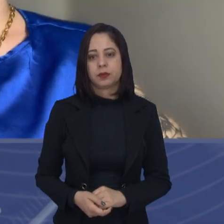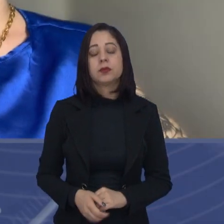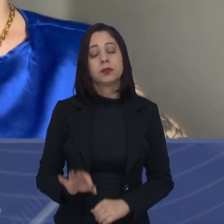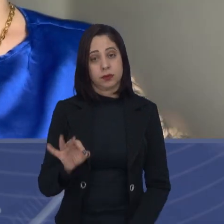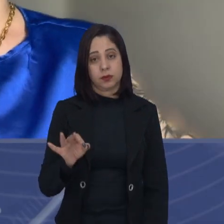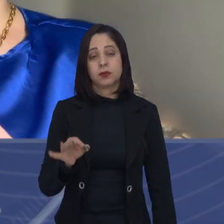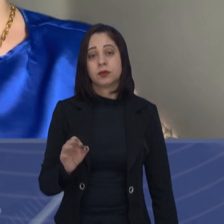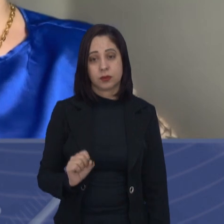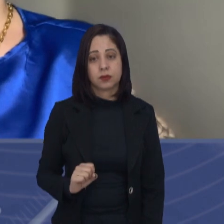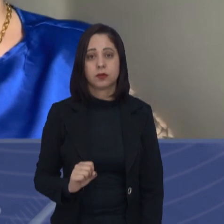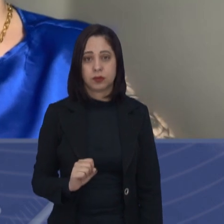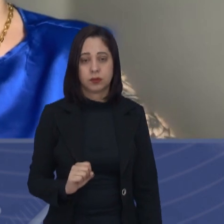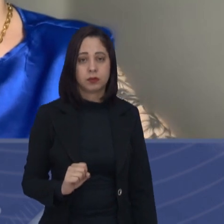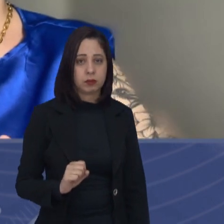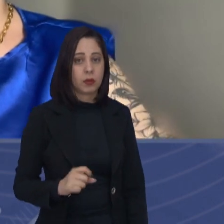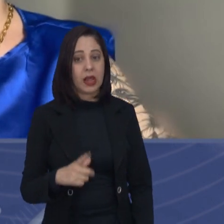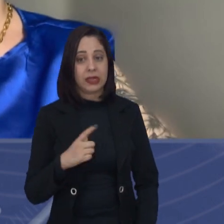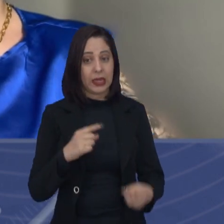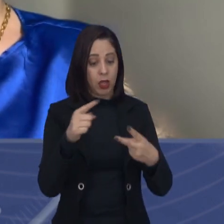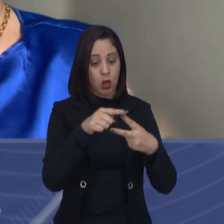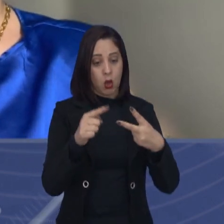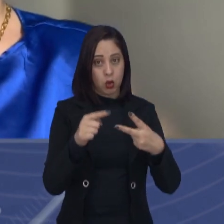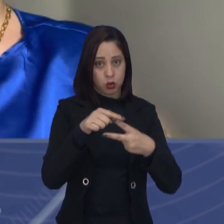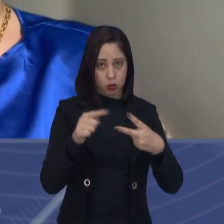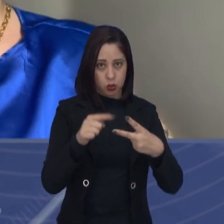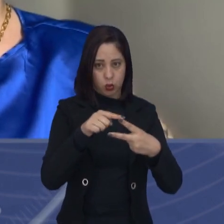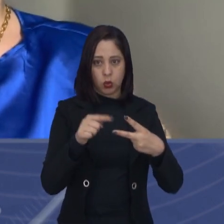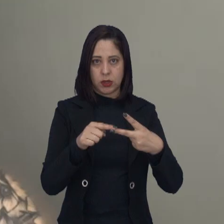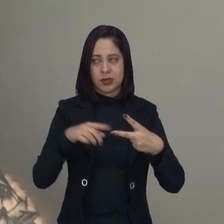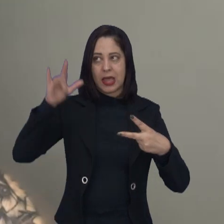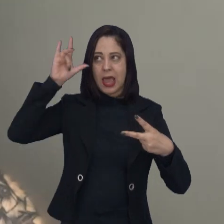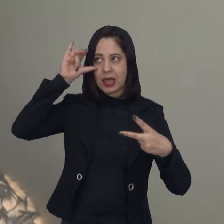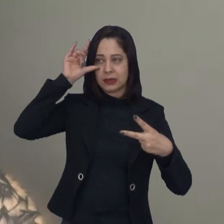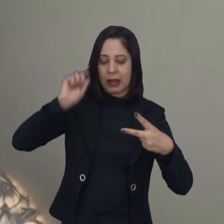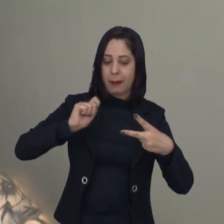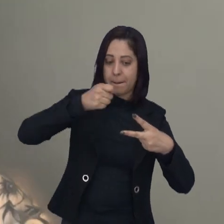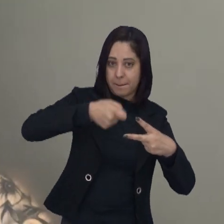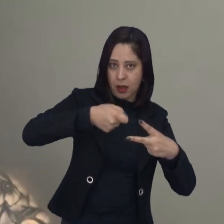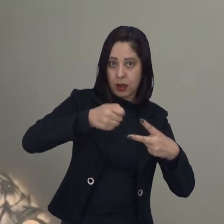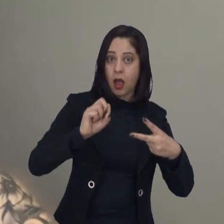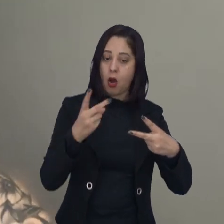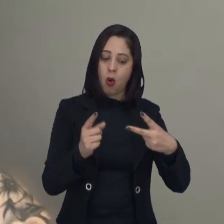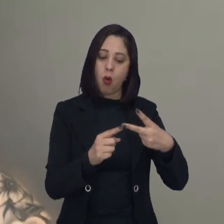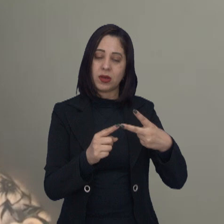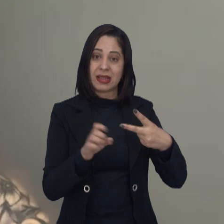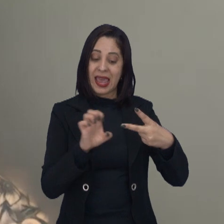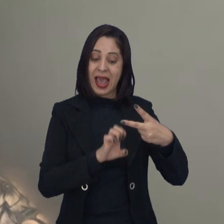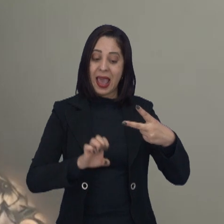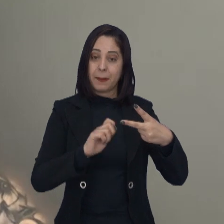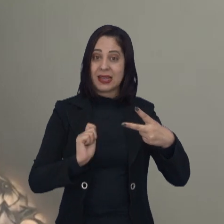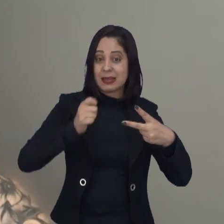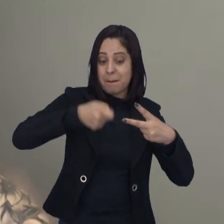Exatamente. Assim como a gente tem a questão da monetização dentro da plataforma, igual você falou, hoje a gente tem as